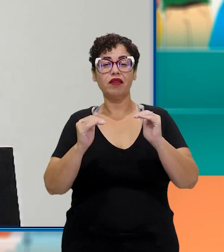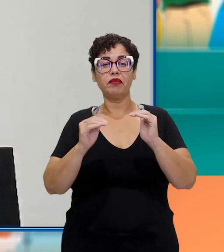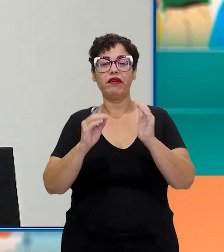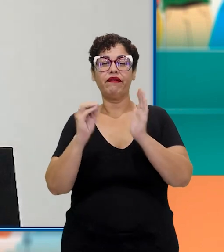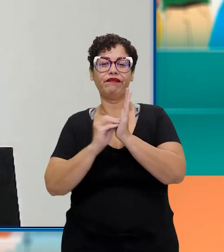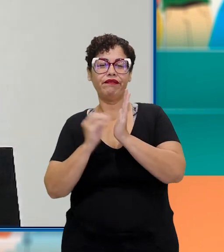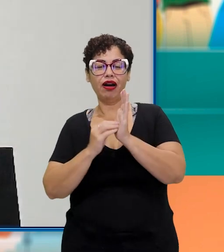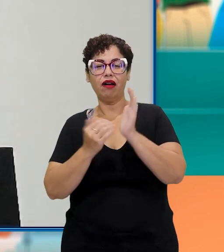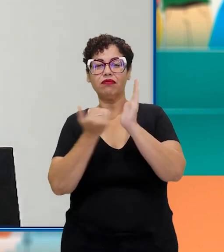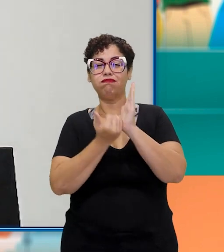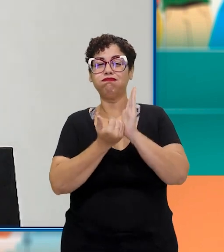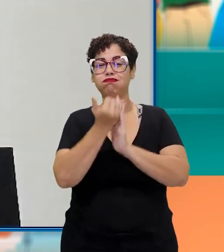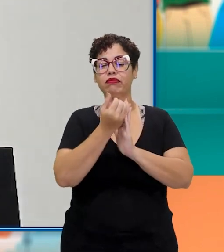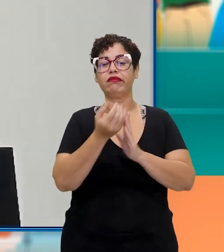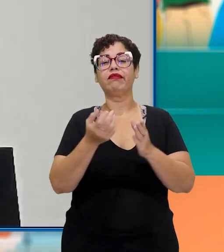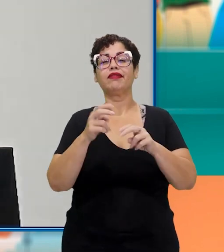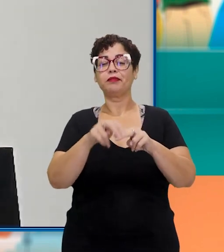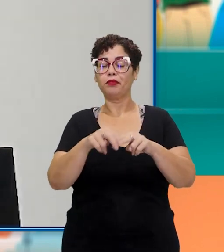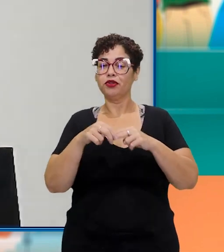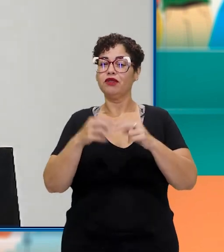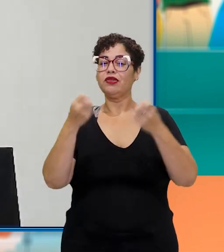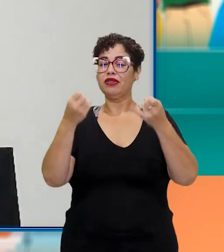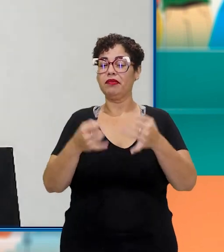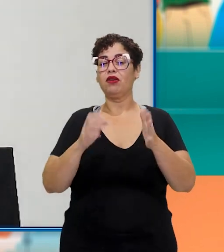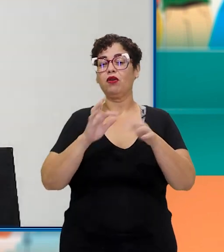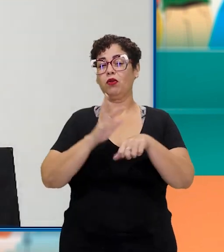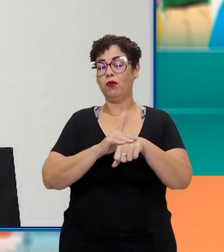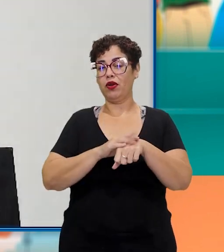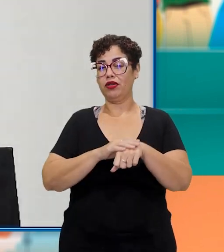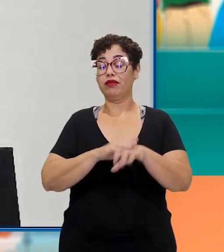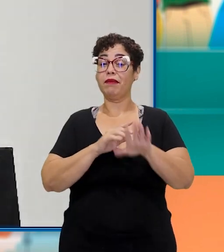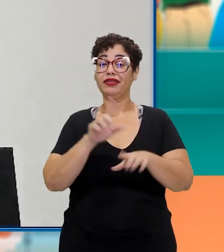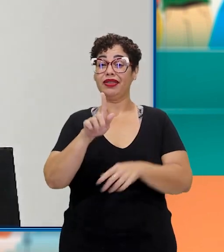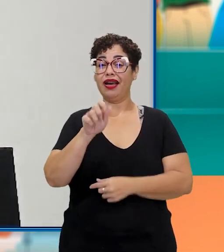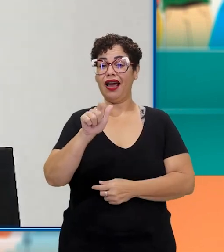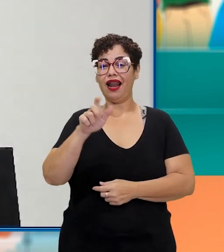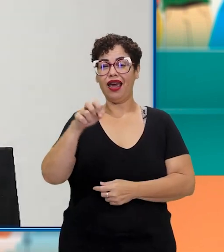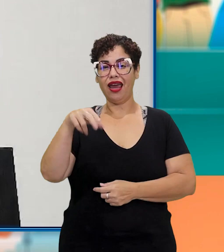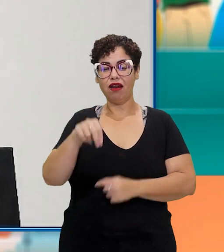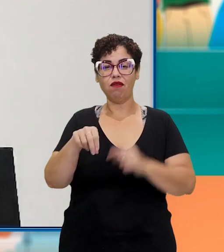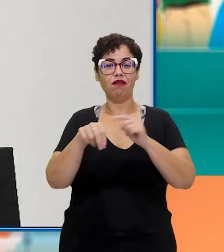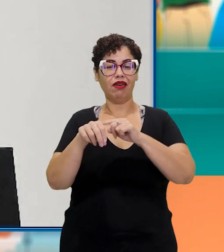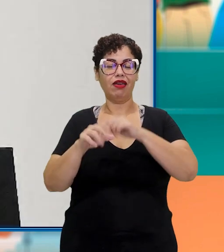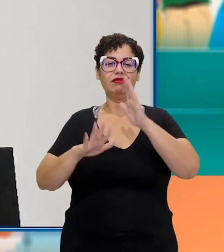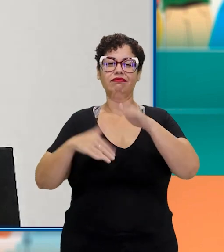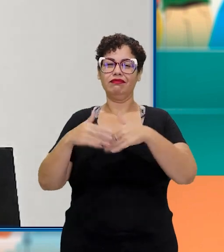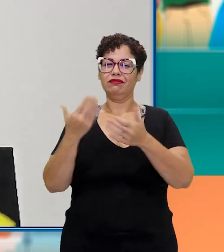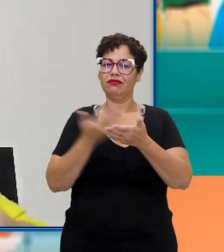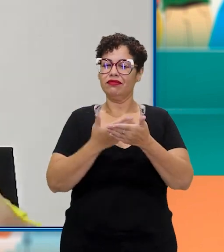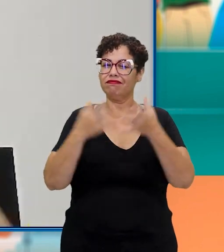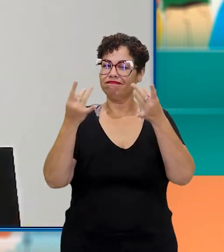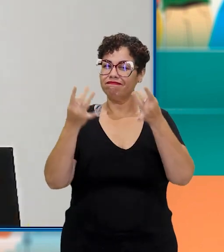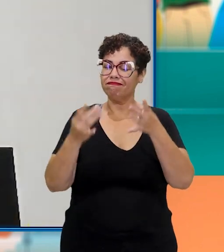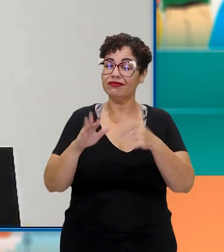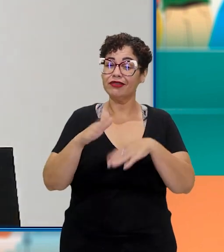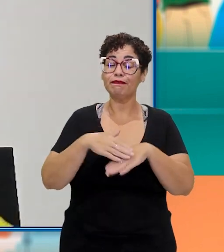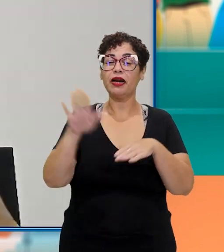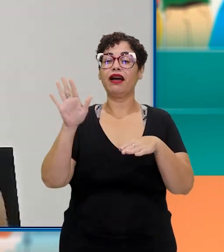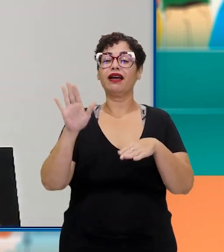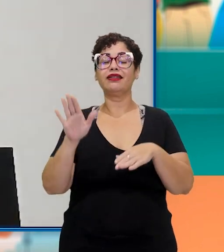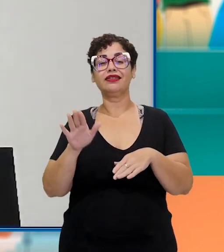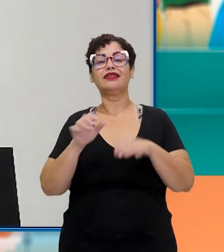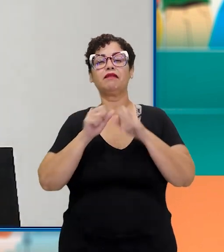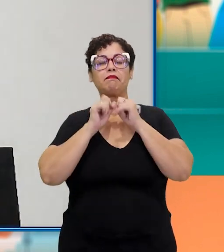dos excessos e faltas. Isso explicaria doenças. Mas foi o médico Galeno, que desenvolveu isso